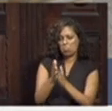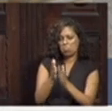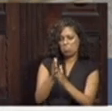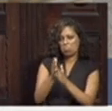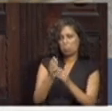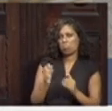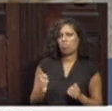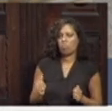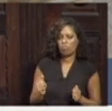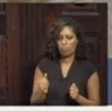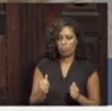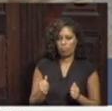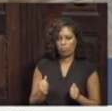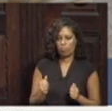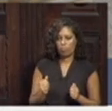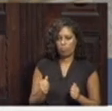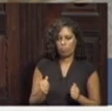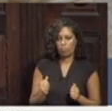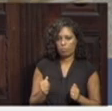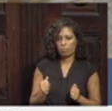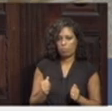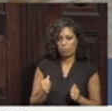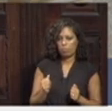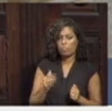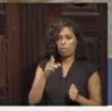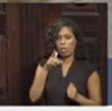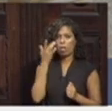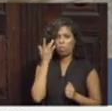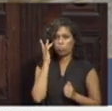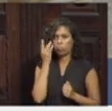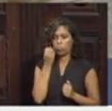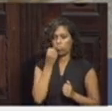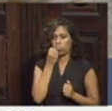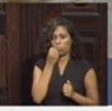Guapimirim, né, da parada modelo